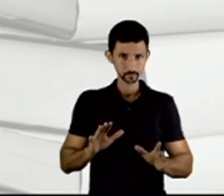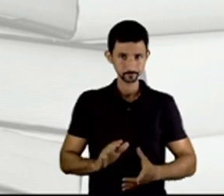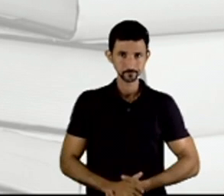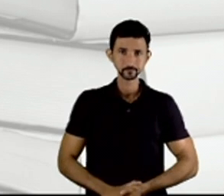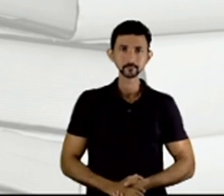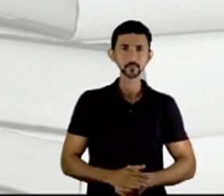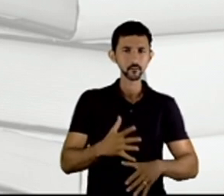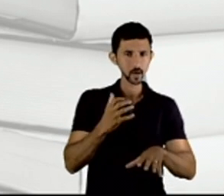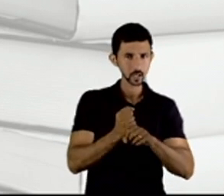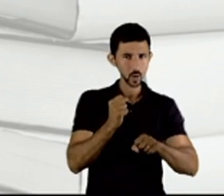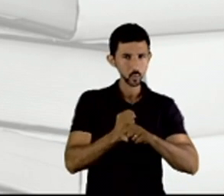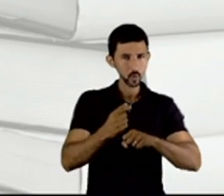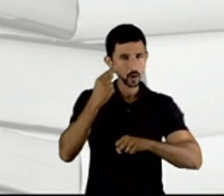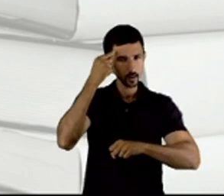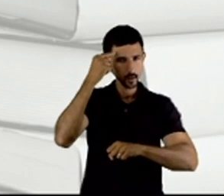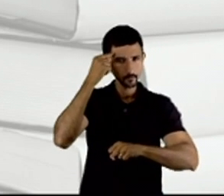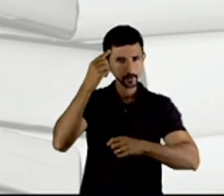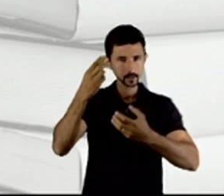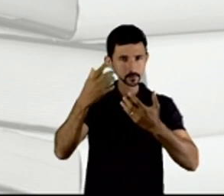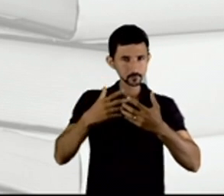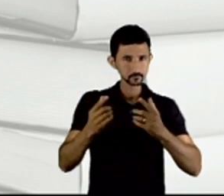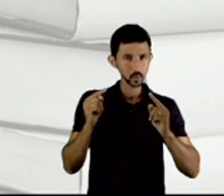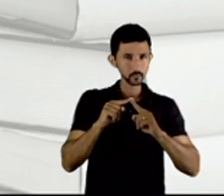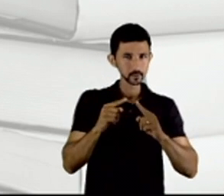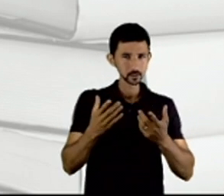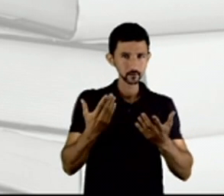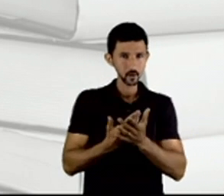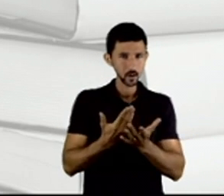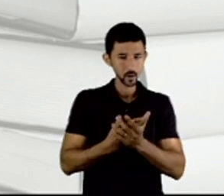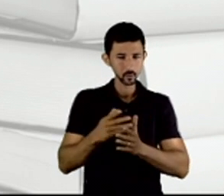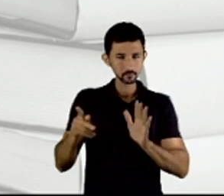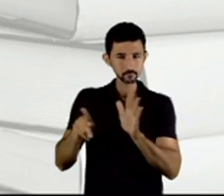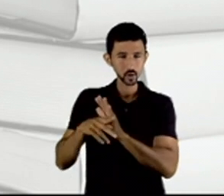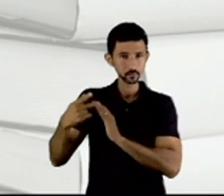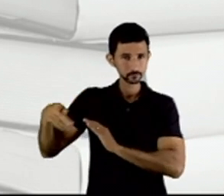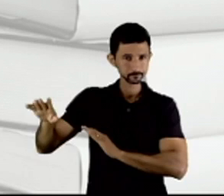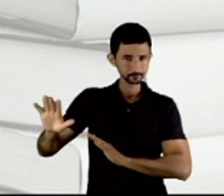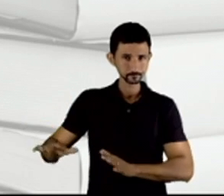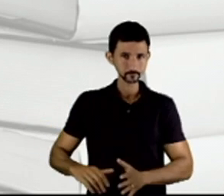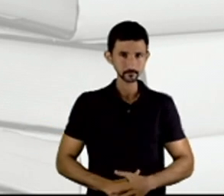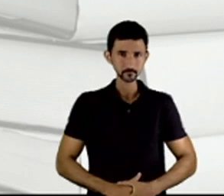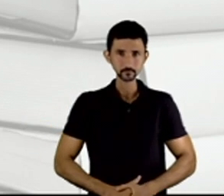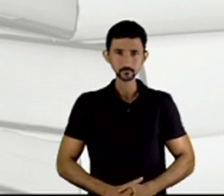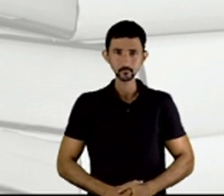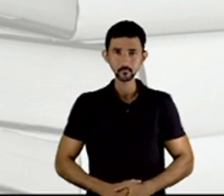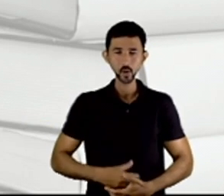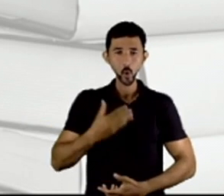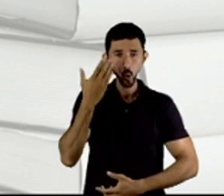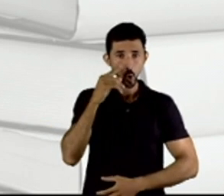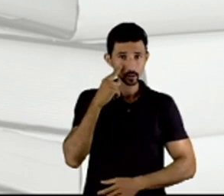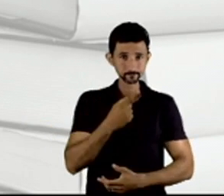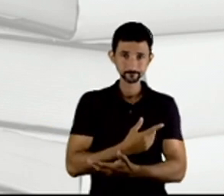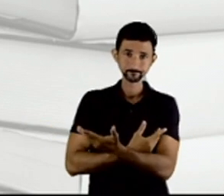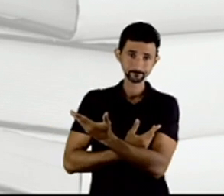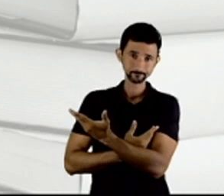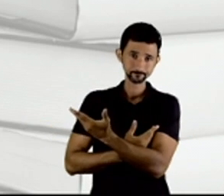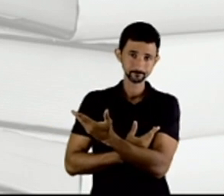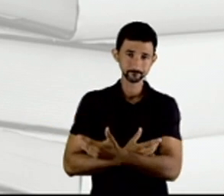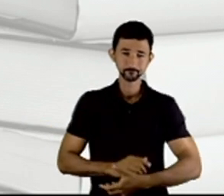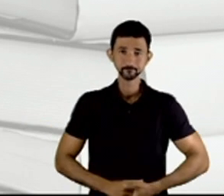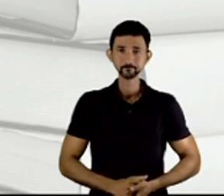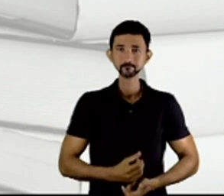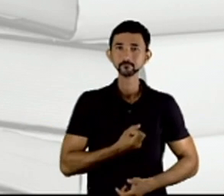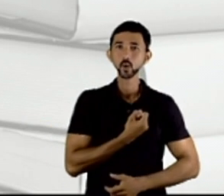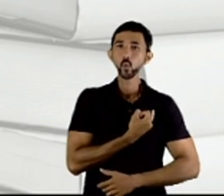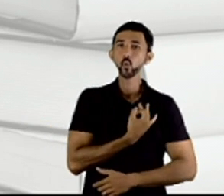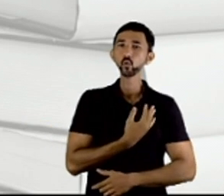segue o objetivo da aula dele. Então, vamos verificar esses números racionais